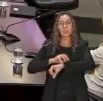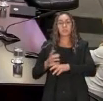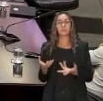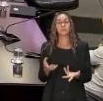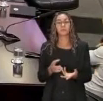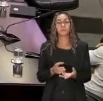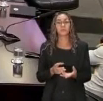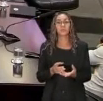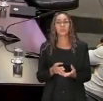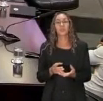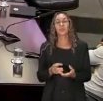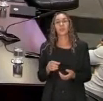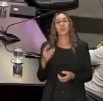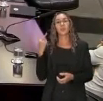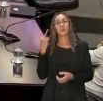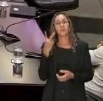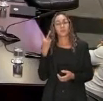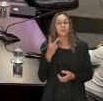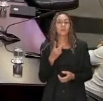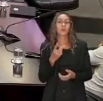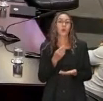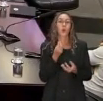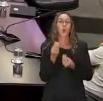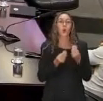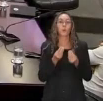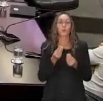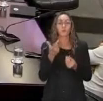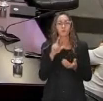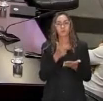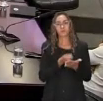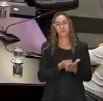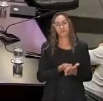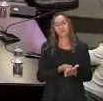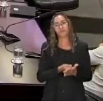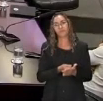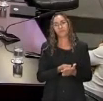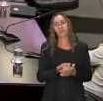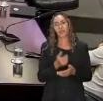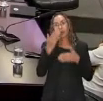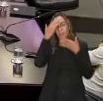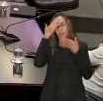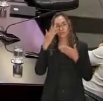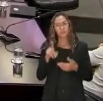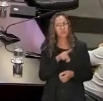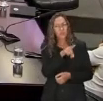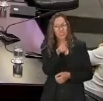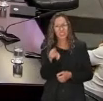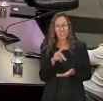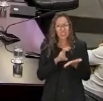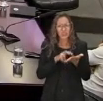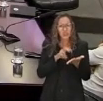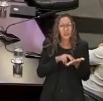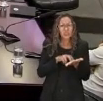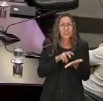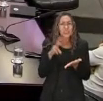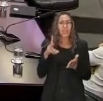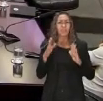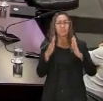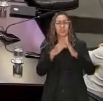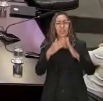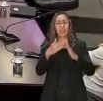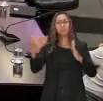Agora eu quero agradecer todo o sexo da sua casa, de manhã cedo, e venha ter que apoiar esses dois homens